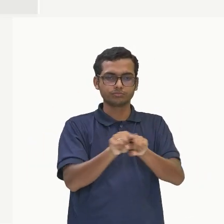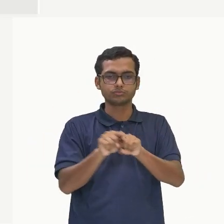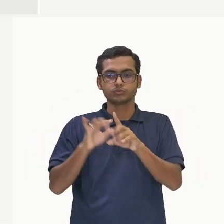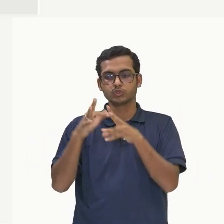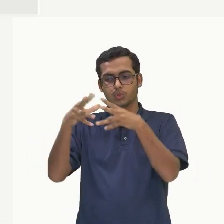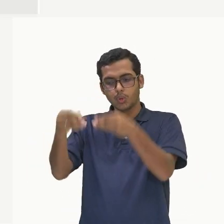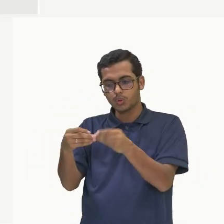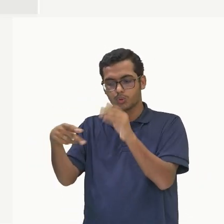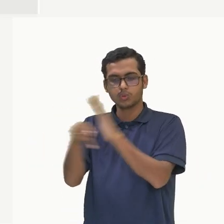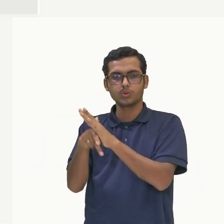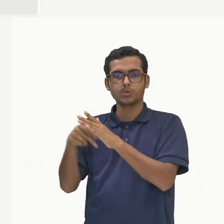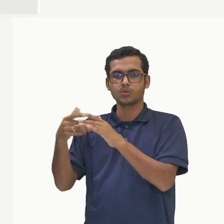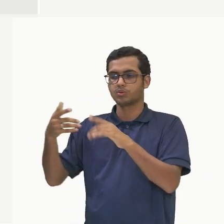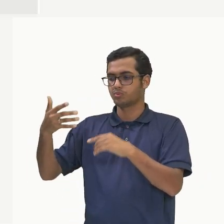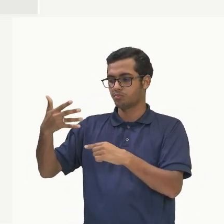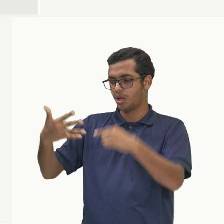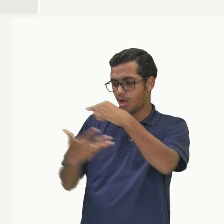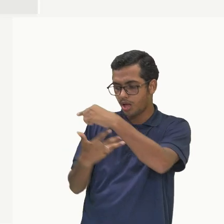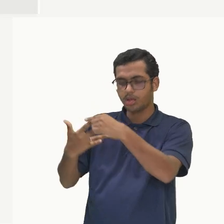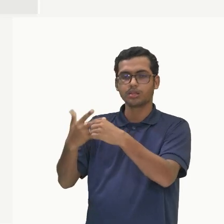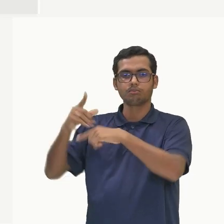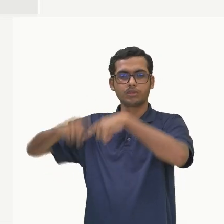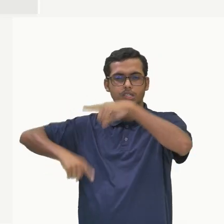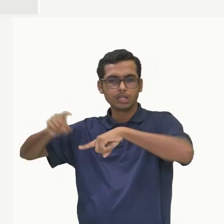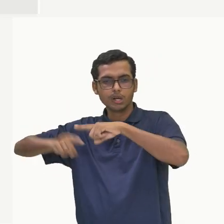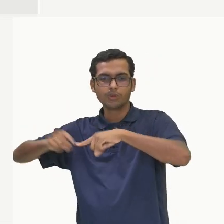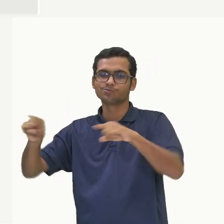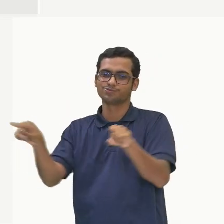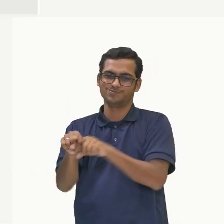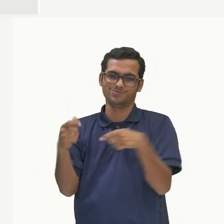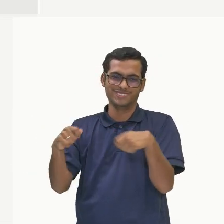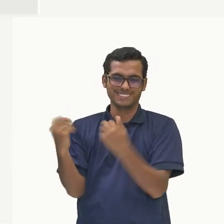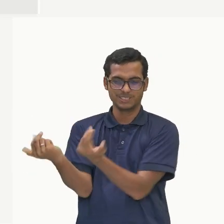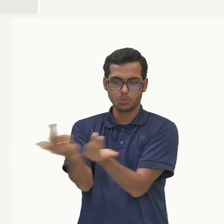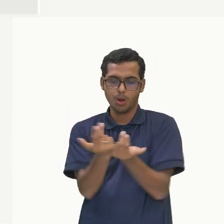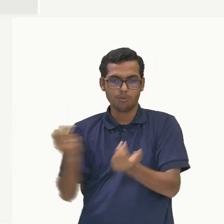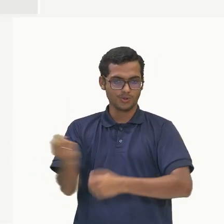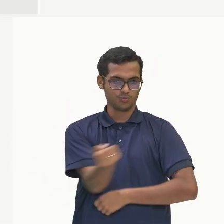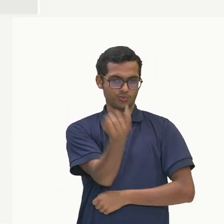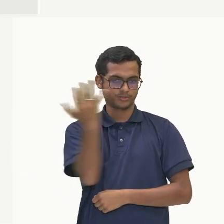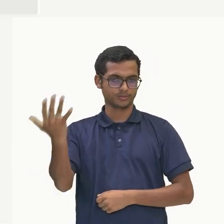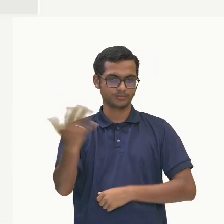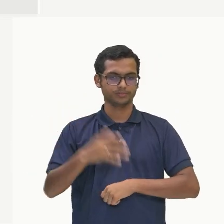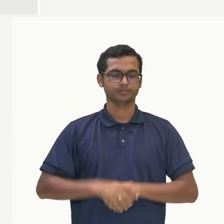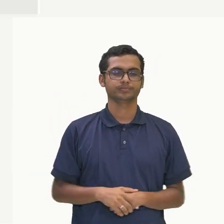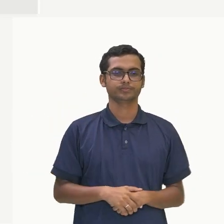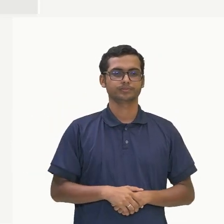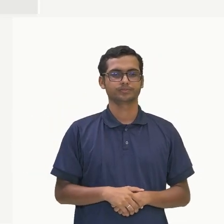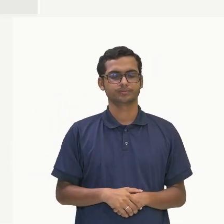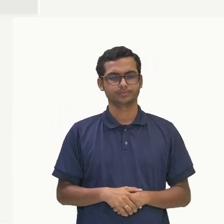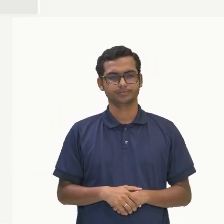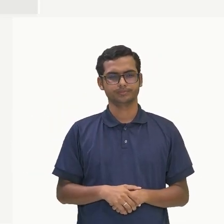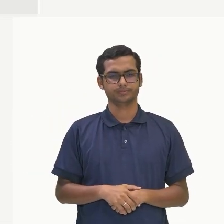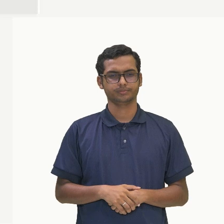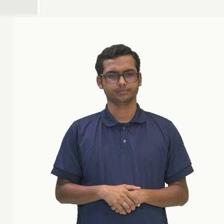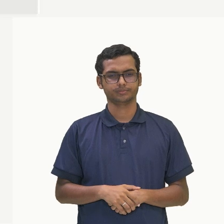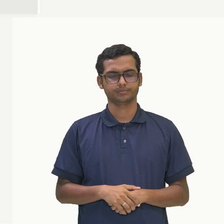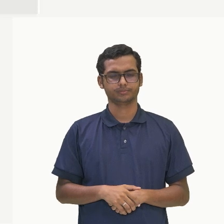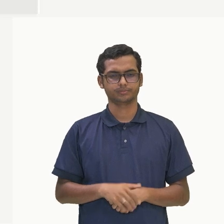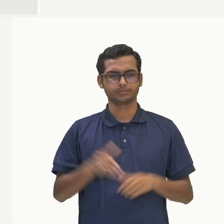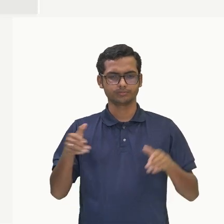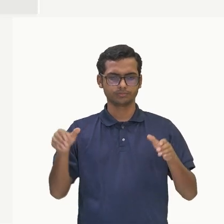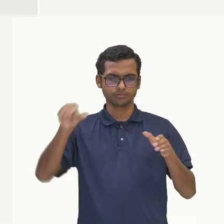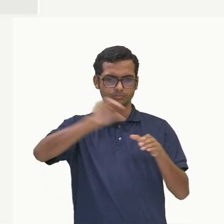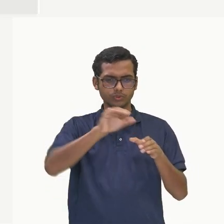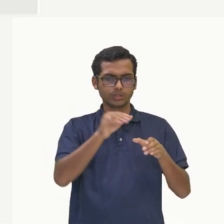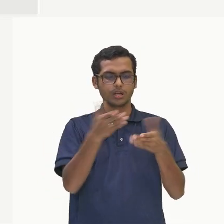relação ao 3, o que aconteceu é que ele diminuiu. Se ele diminuiu, ele diminuiu quantas vezes?